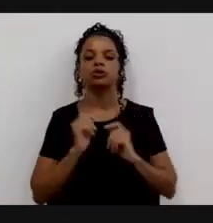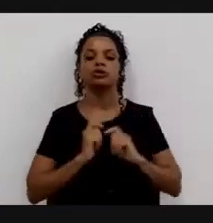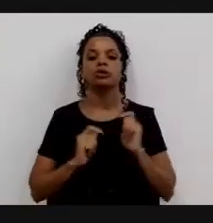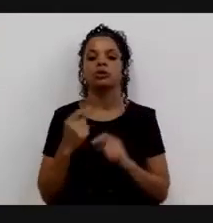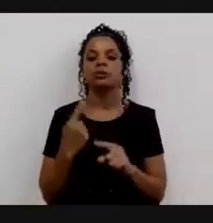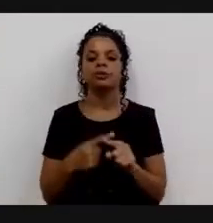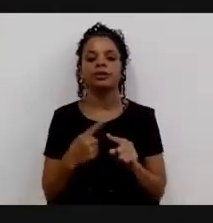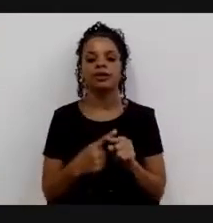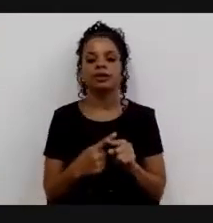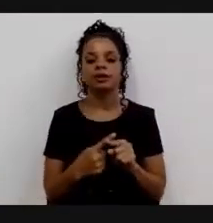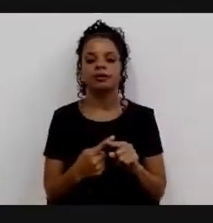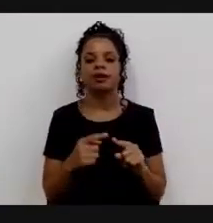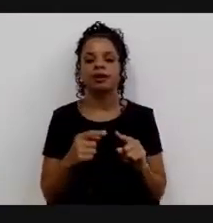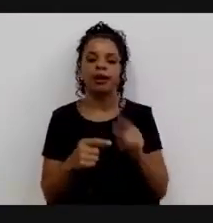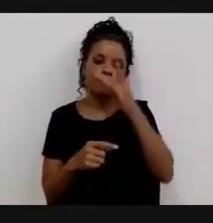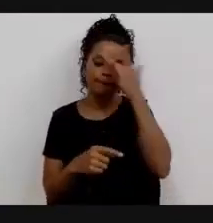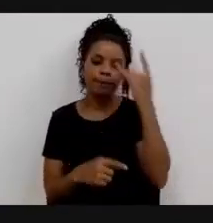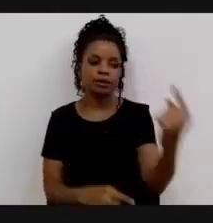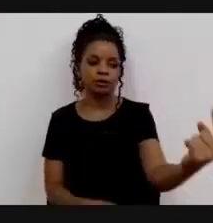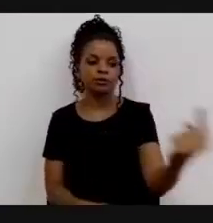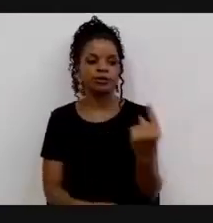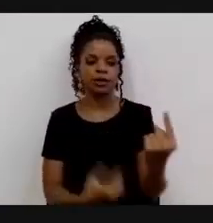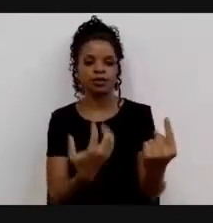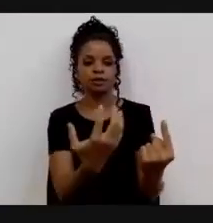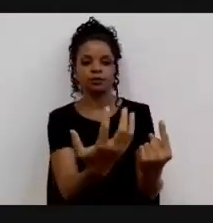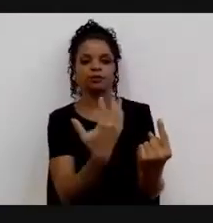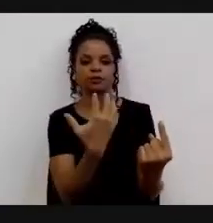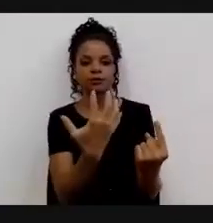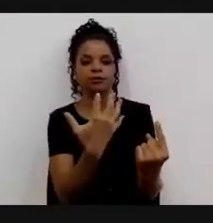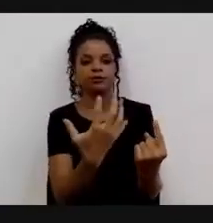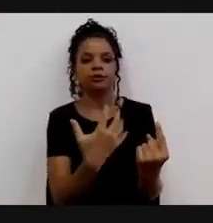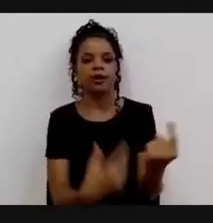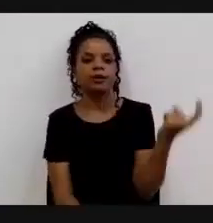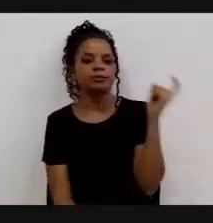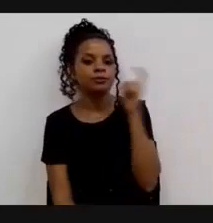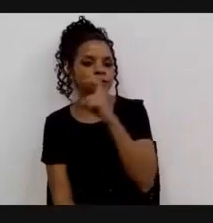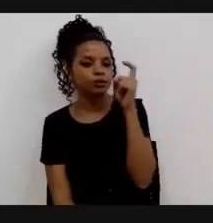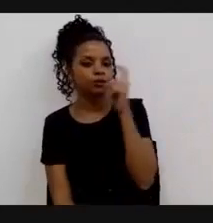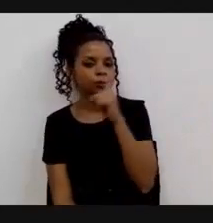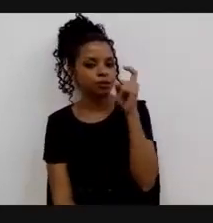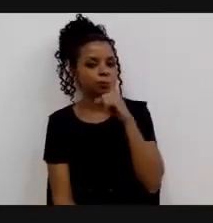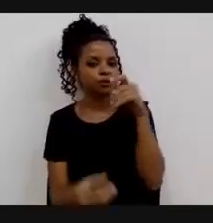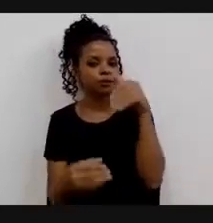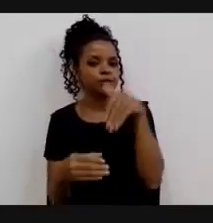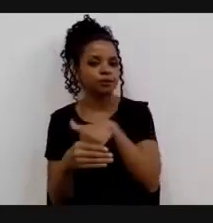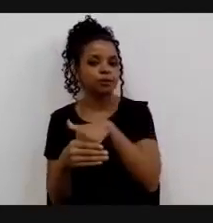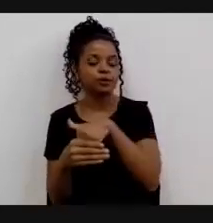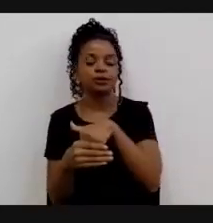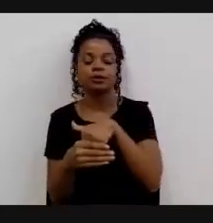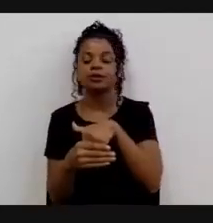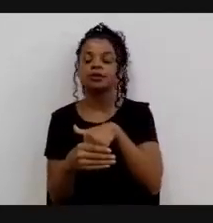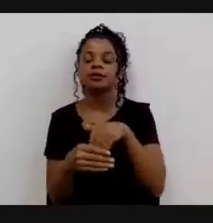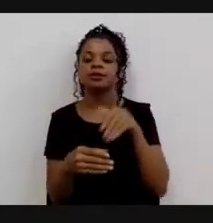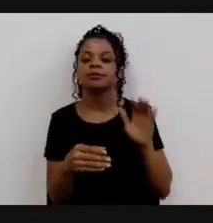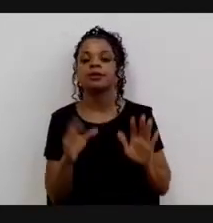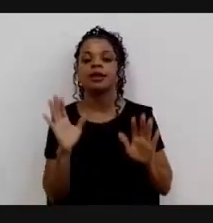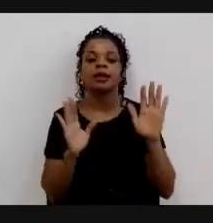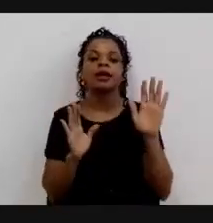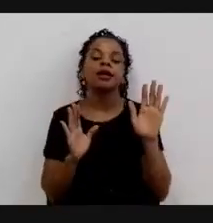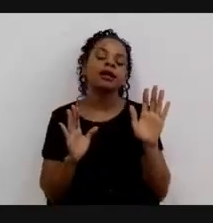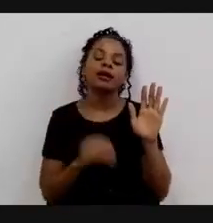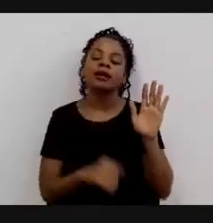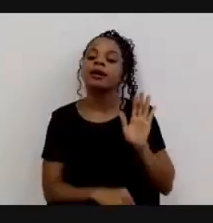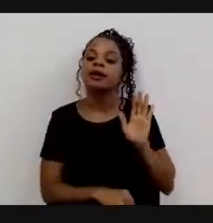mensagem, né? Se ela vai chegar e vai mentir numa campanha eleitoral, por exemplo, vai gerar uma falsa expectativa, vai gerar